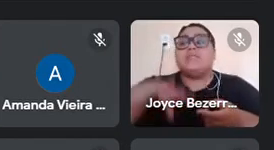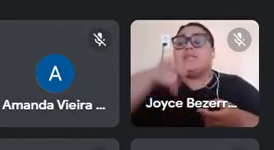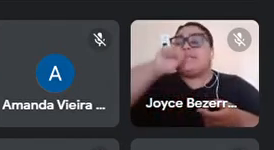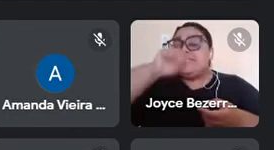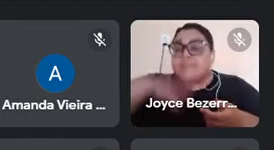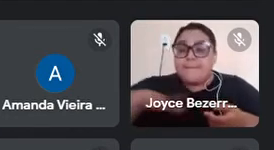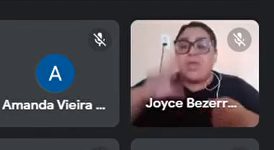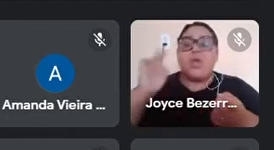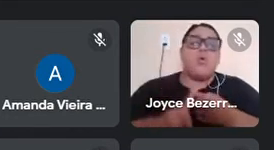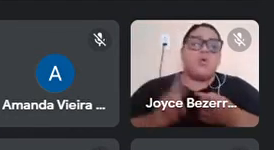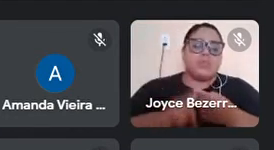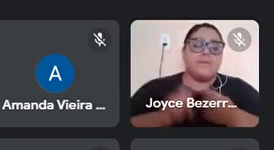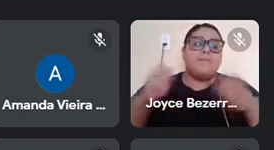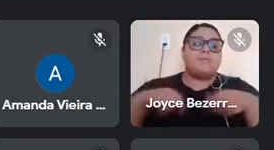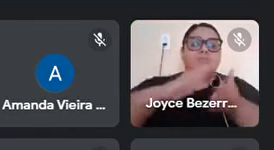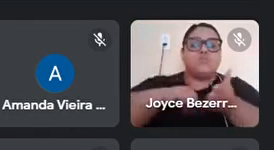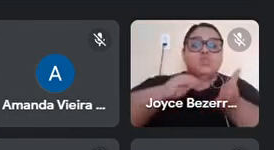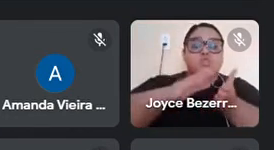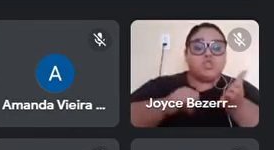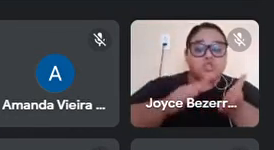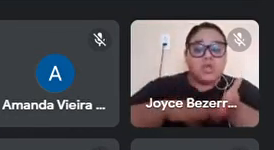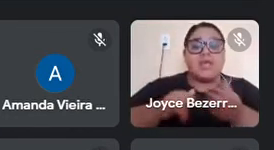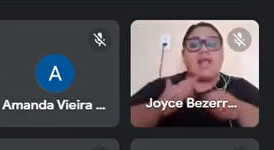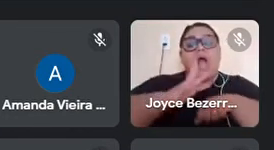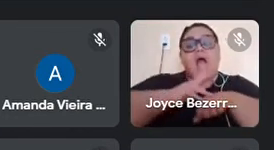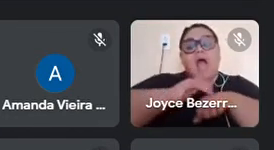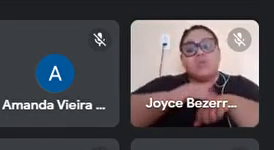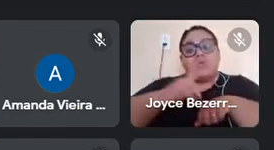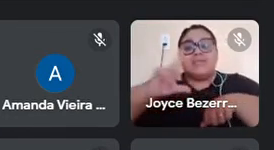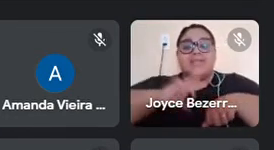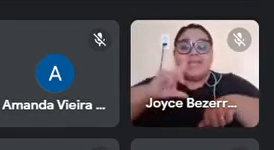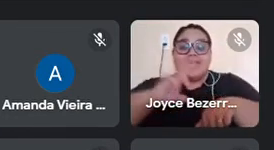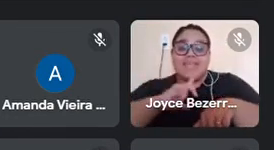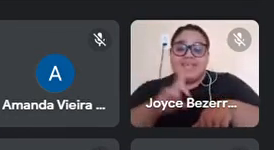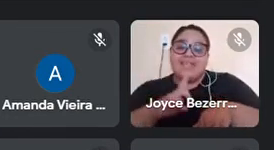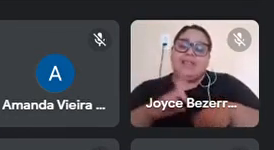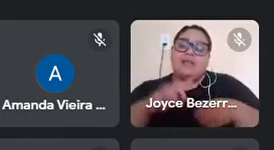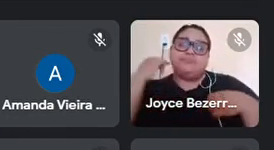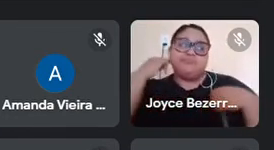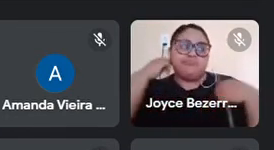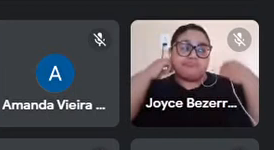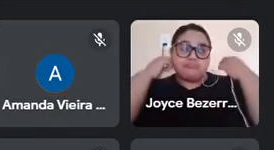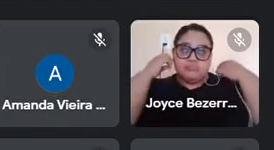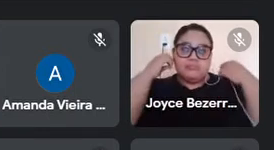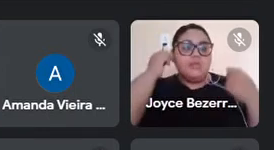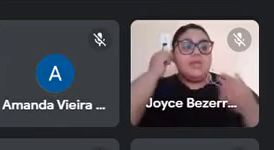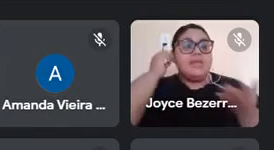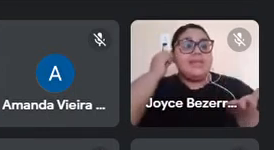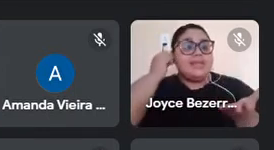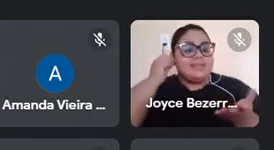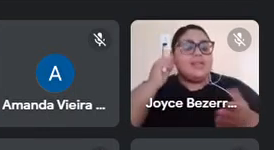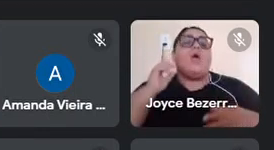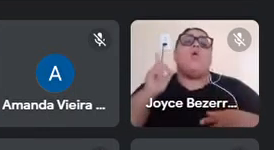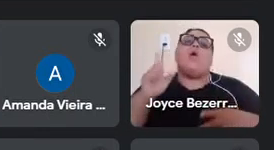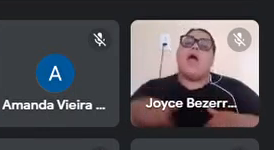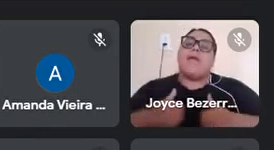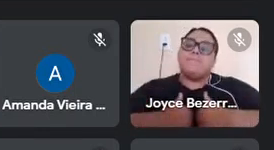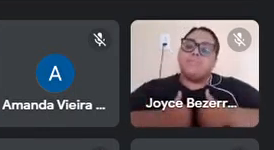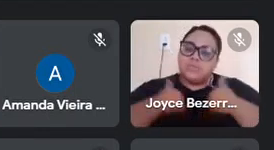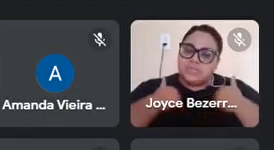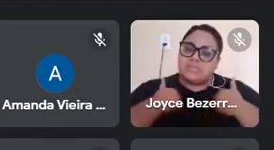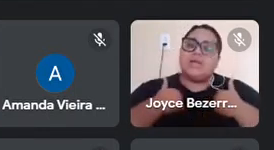eliminar o micro-organismo, o antígeno que está naquele organismo. Então, normalmente, a imunização ativa ela tem muitos efeitos